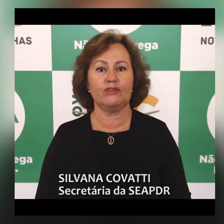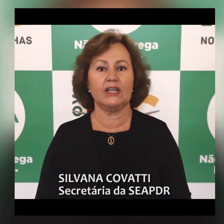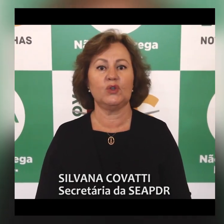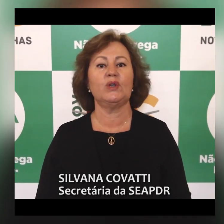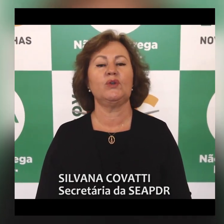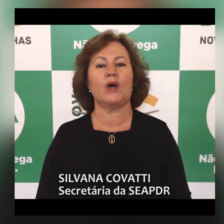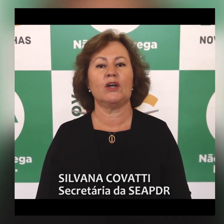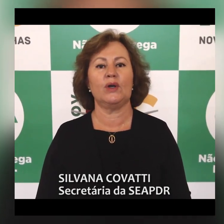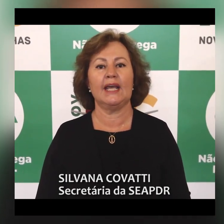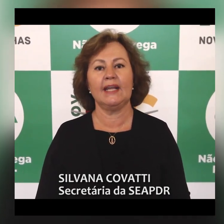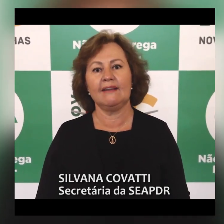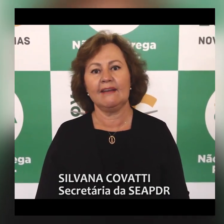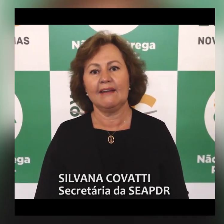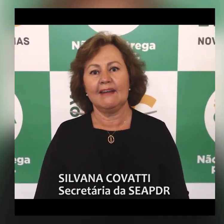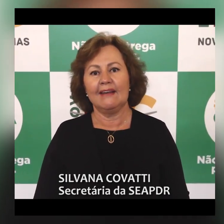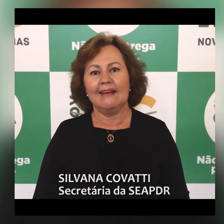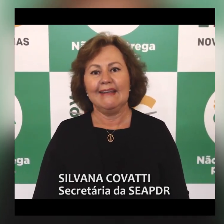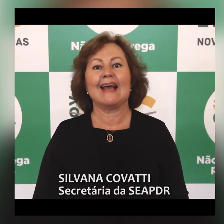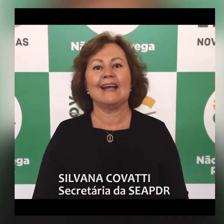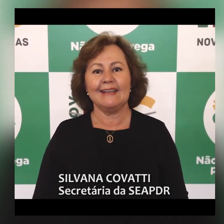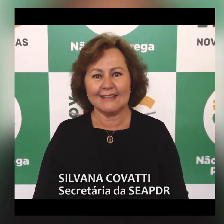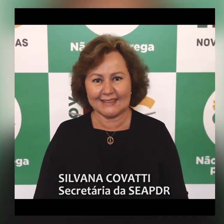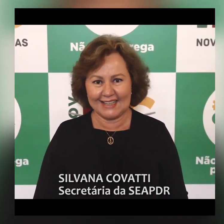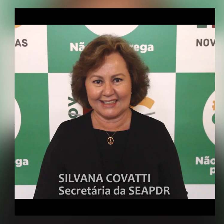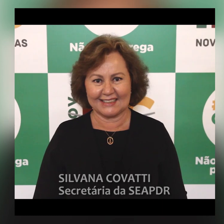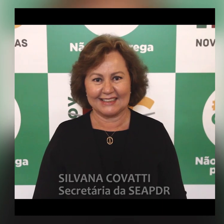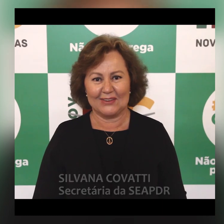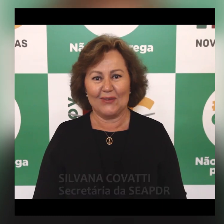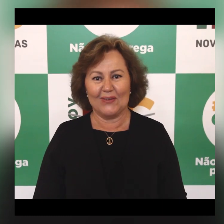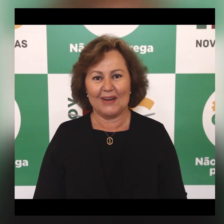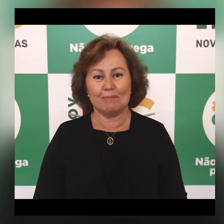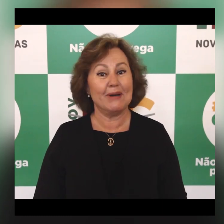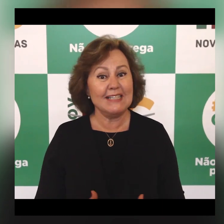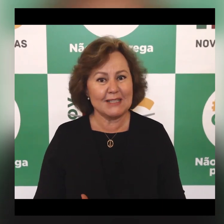confiança do governador Eduardo Leite e agradecer,